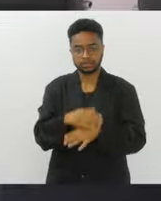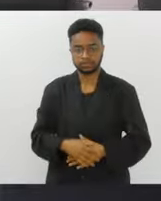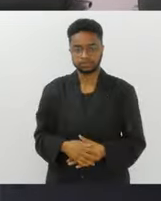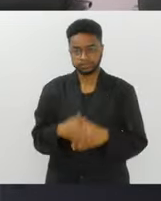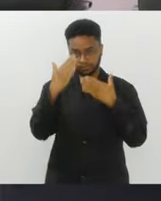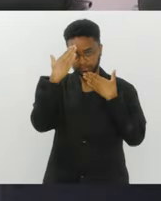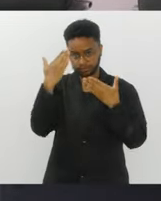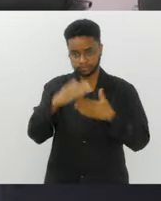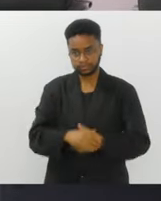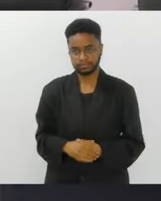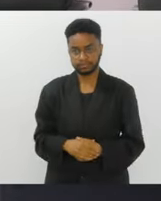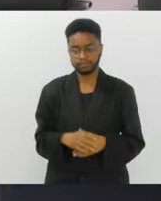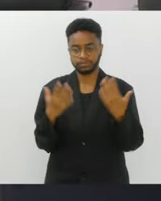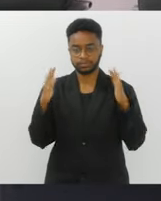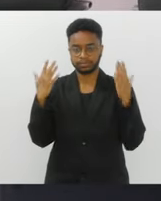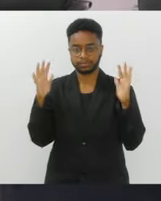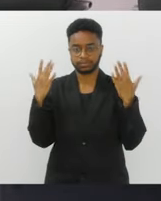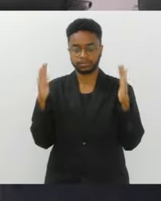obrigado.